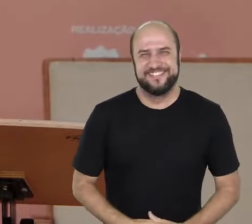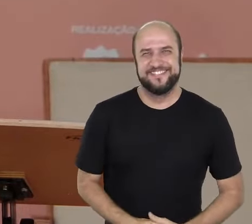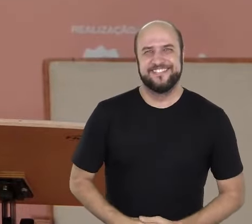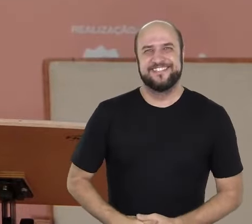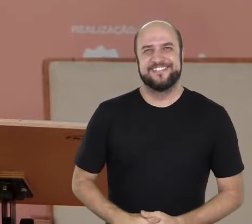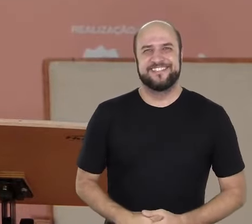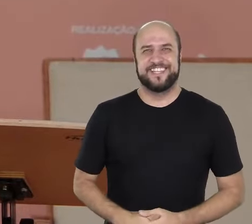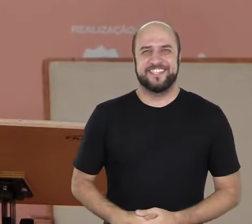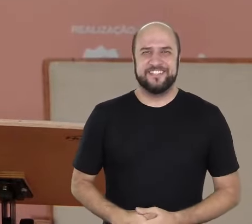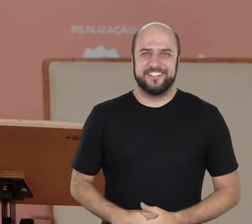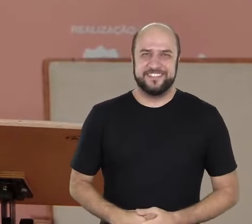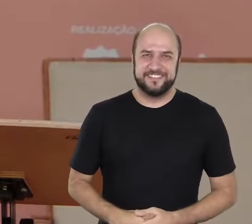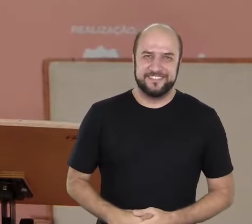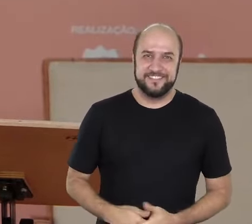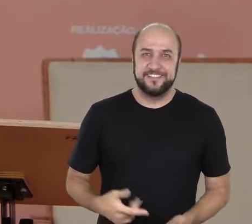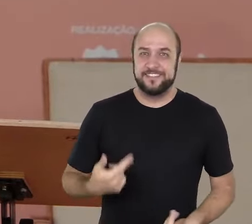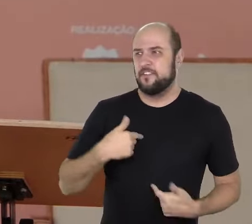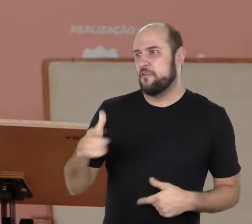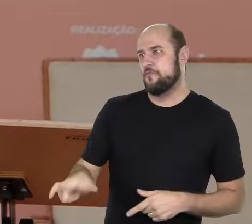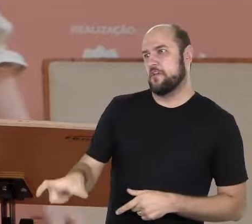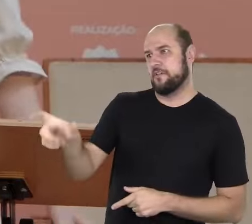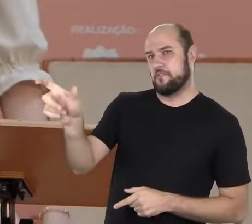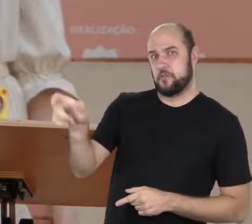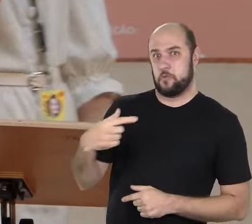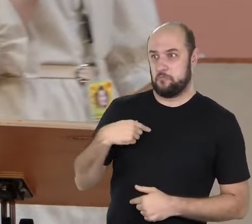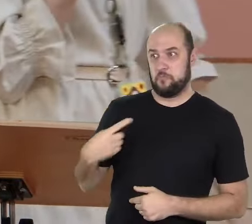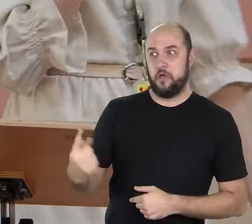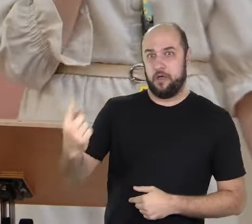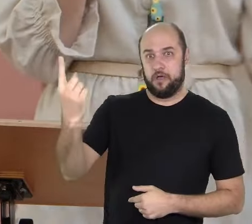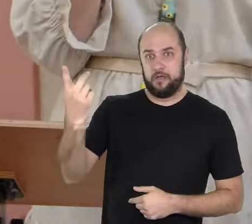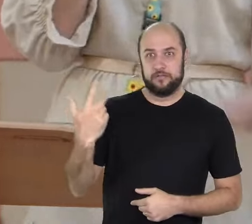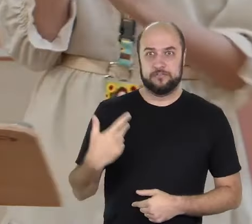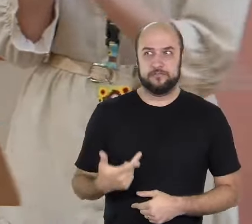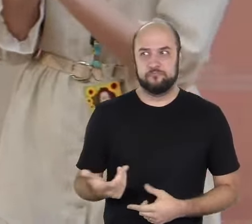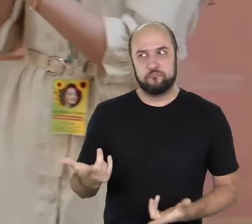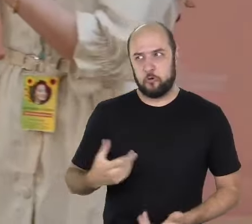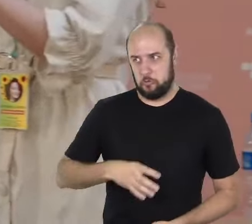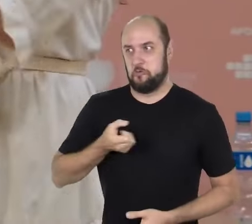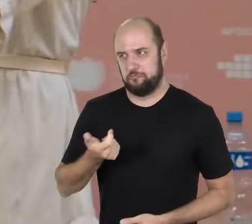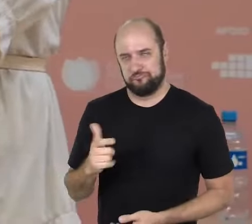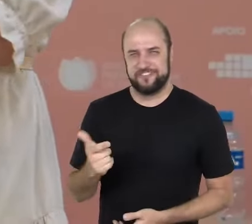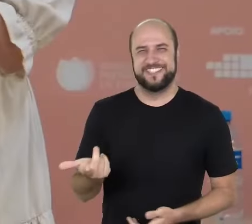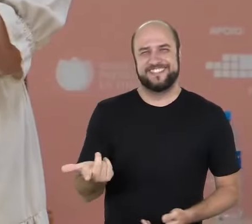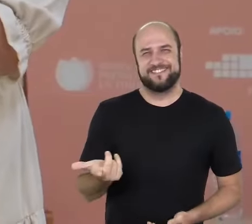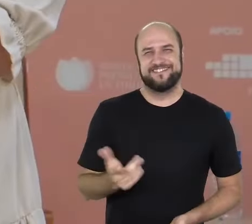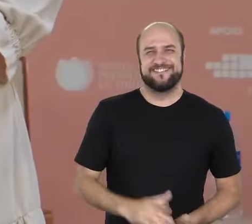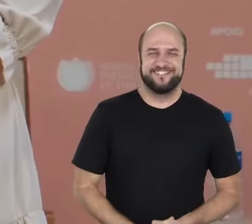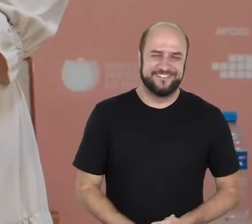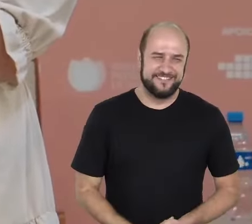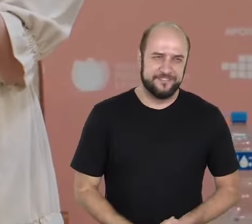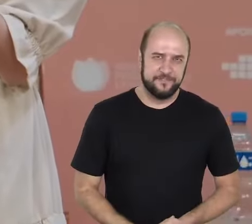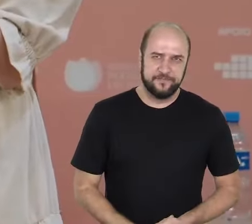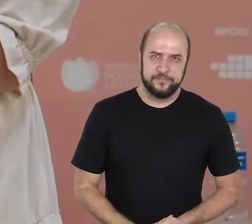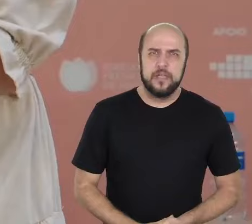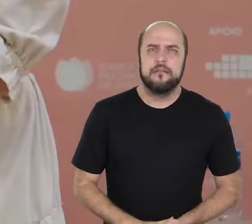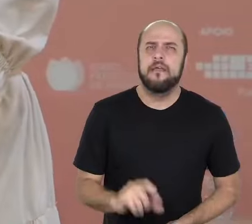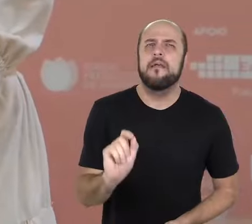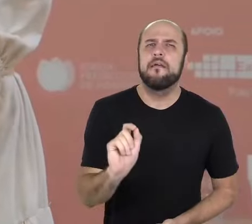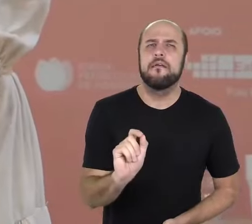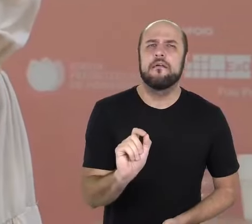Agora ninguém faz mais isso com o senhor, né? Também desse tamanho, quem vai ter coragem? Misericórdia. Eu bati quê?